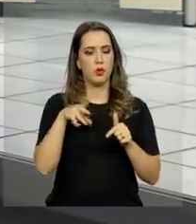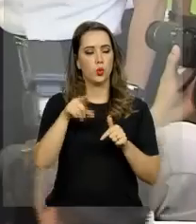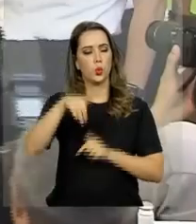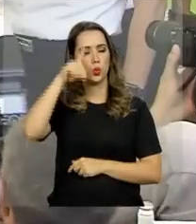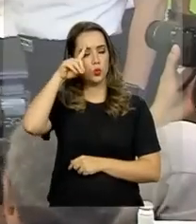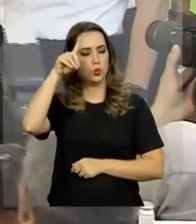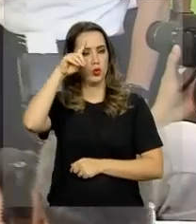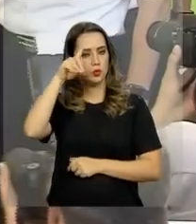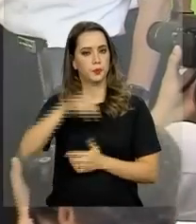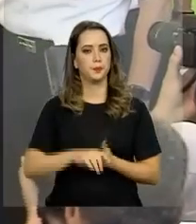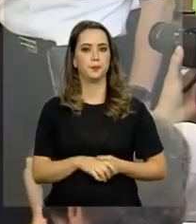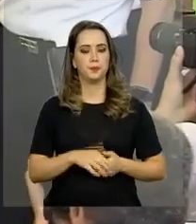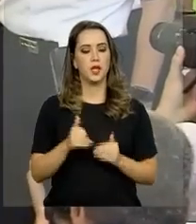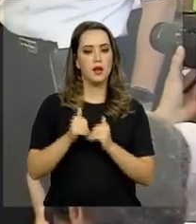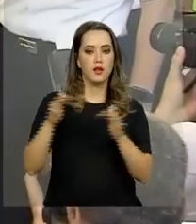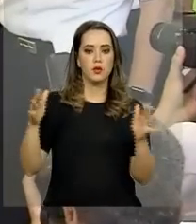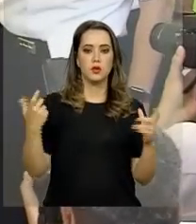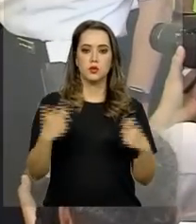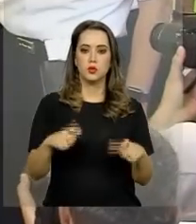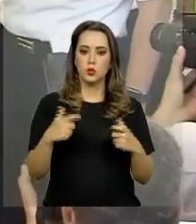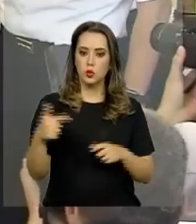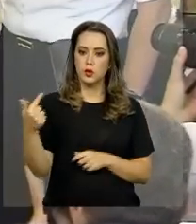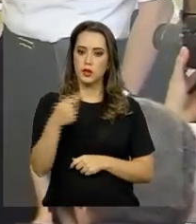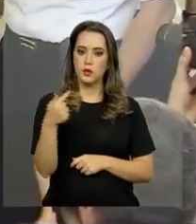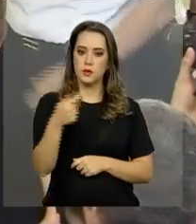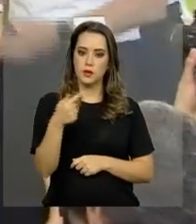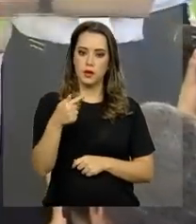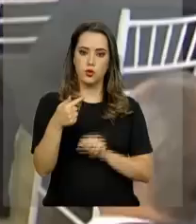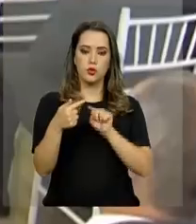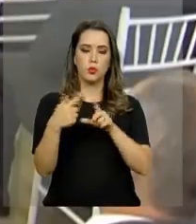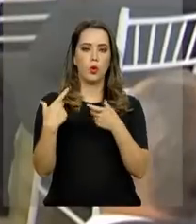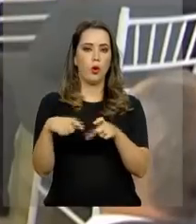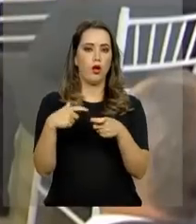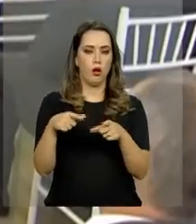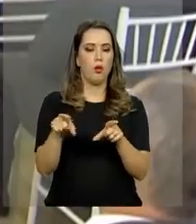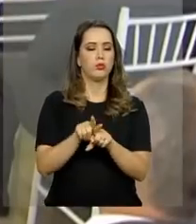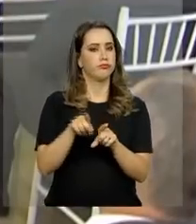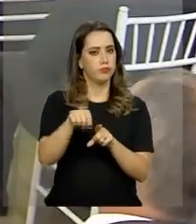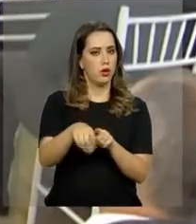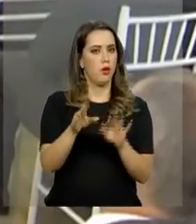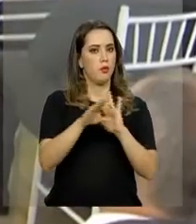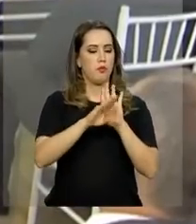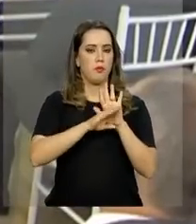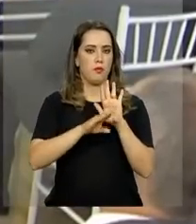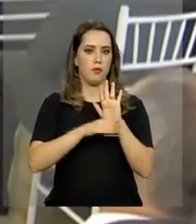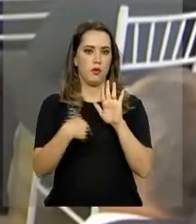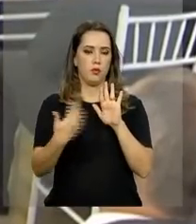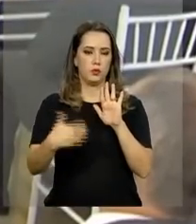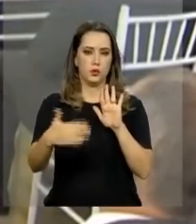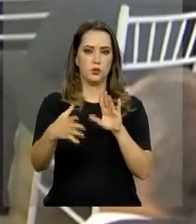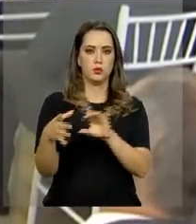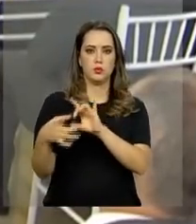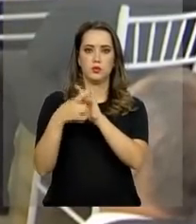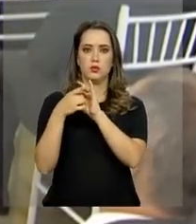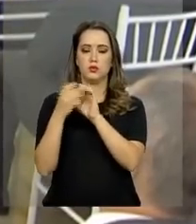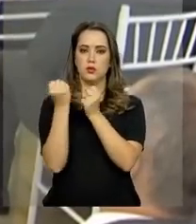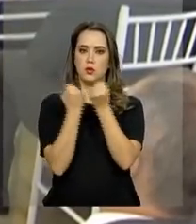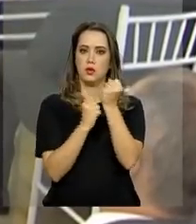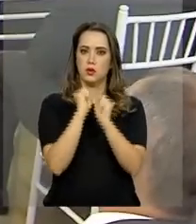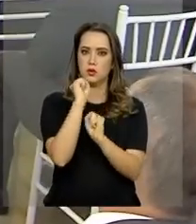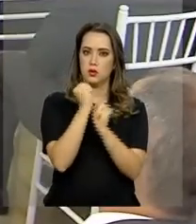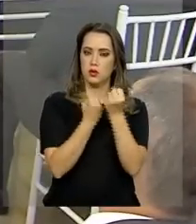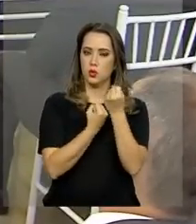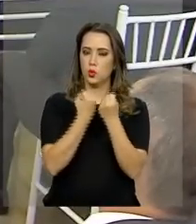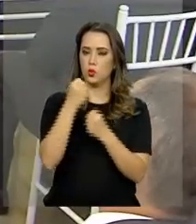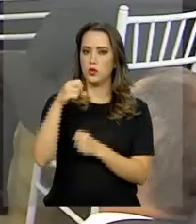semana. A inauguração da 7ª cascata de ultracentrífugas faz parte de um projeto tocado em conjunto pelas indústrias